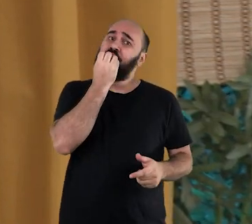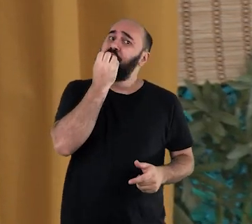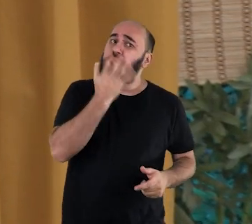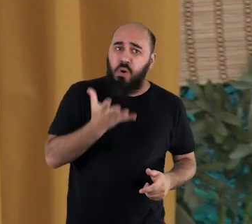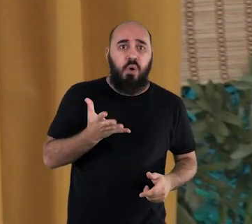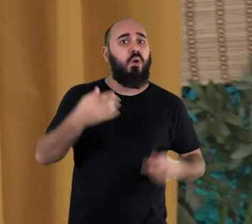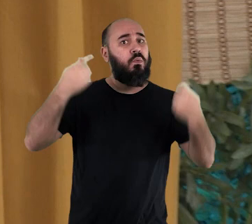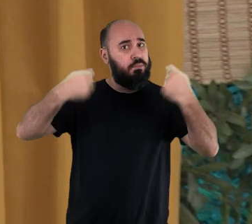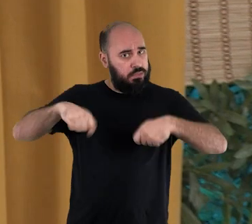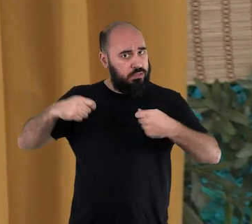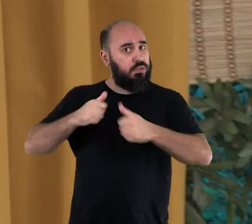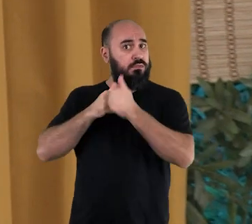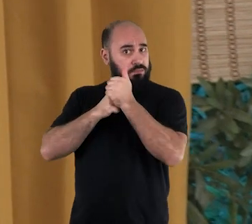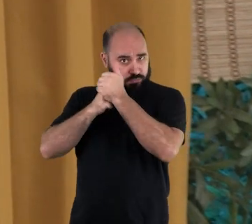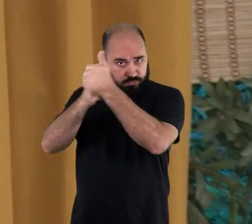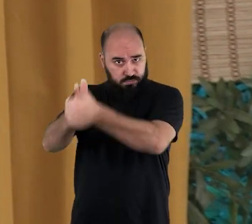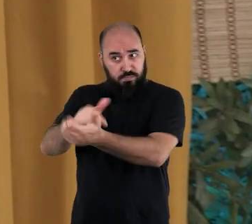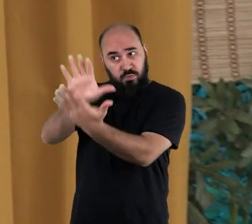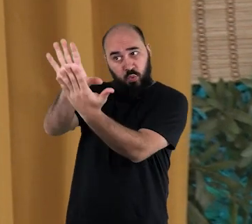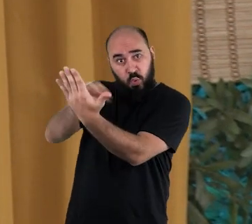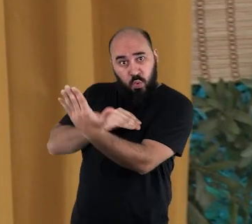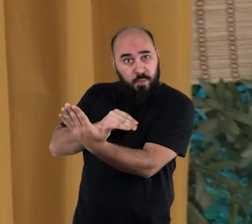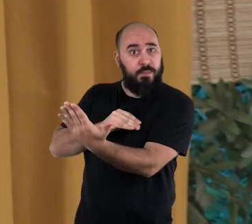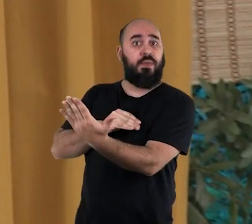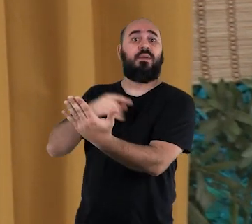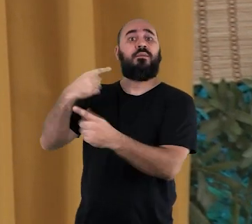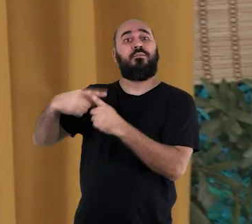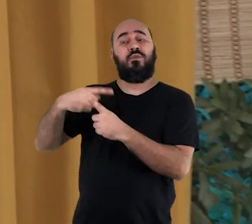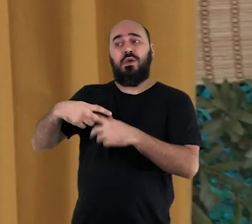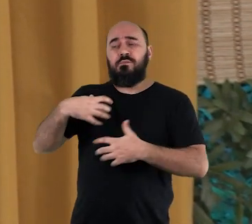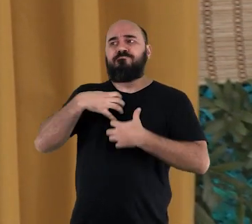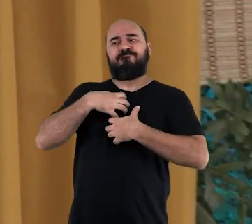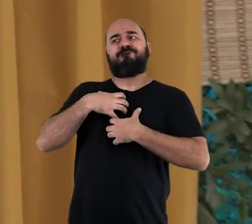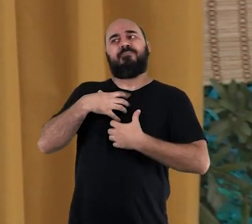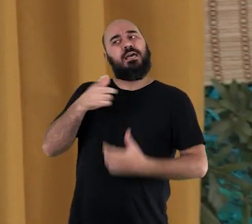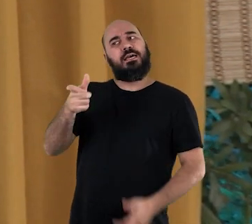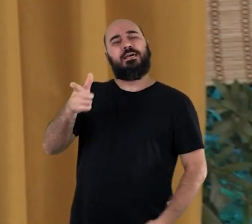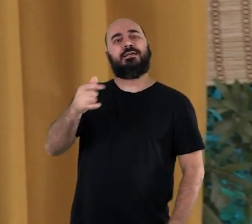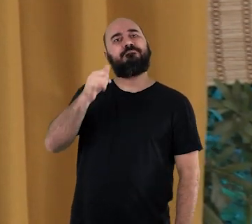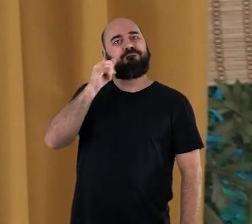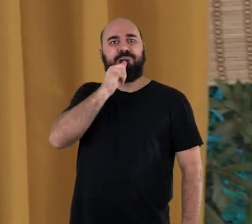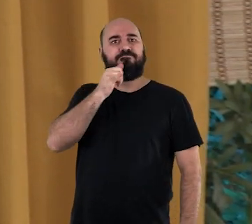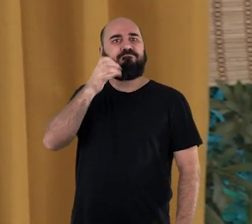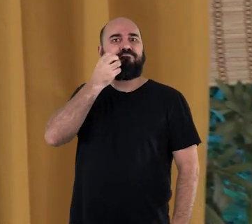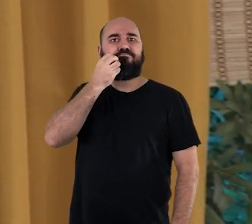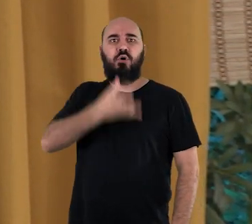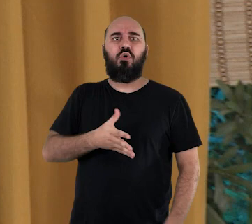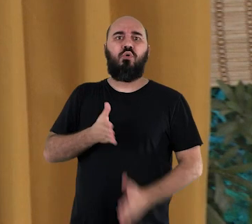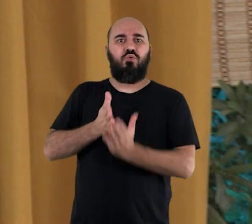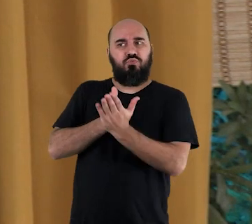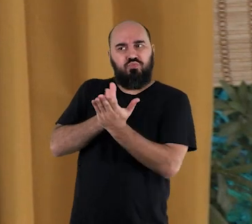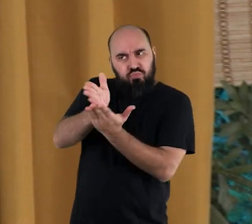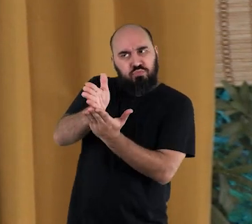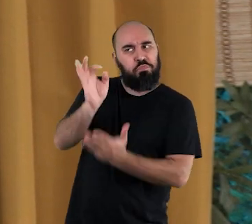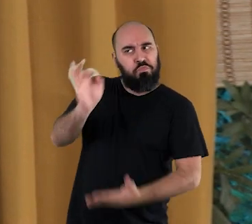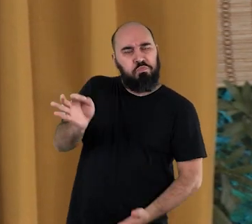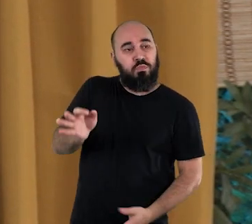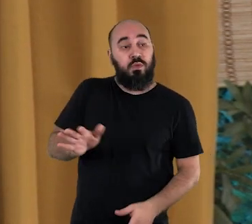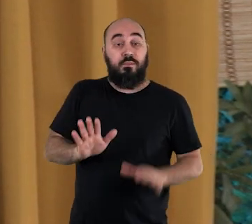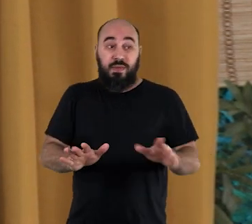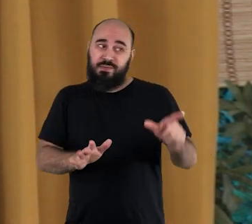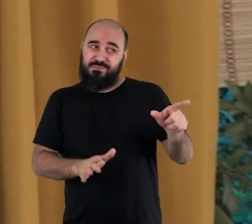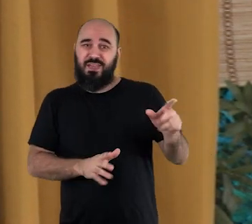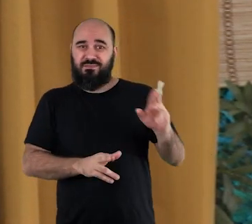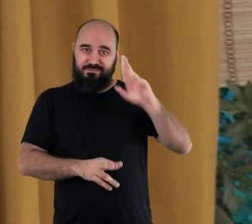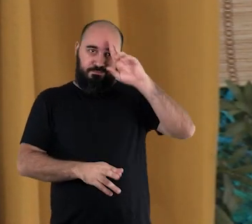deve segui-los, imitá-los porque nos inspiram por um caminho seguro e abençoado. Mas tem outros que vacilaram,